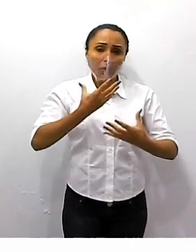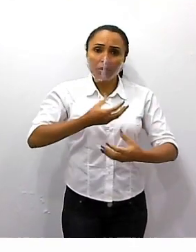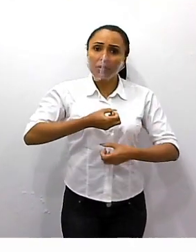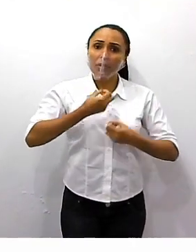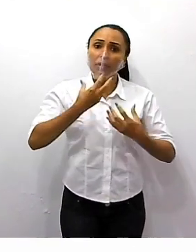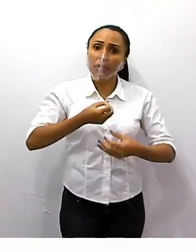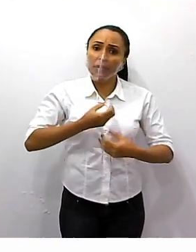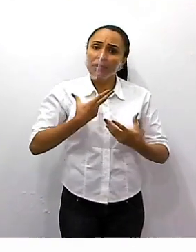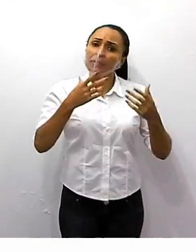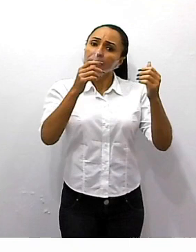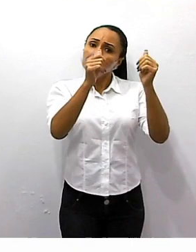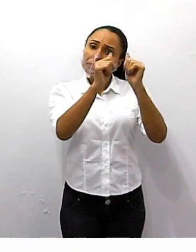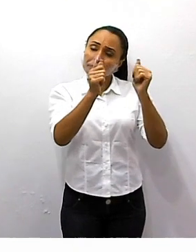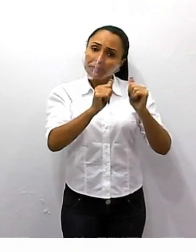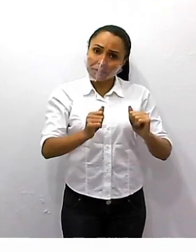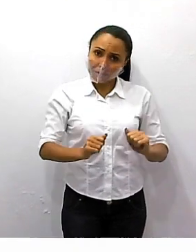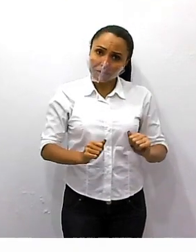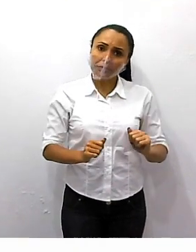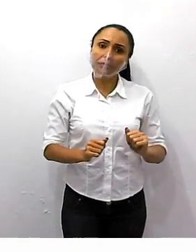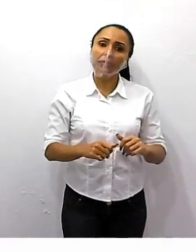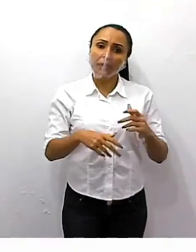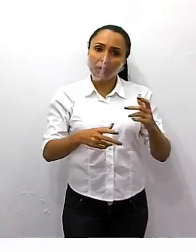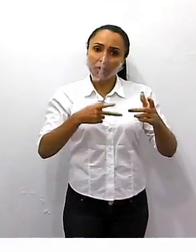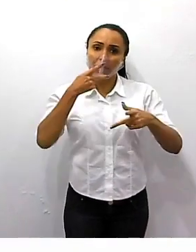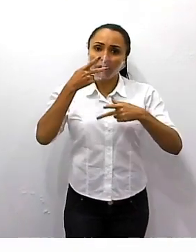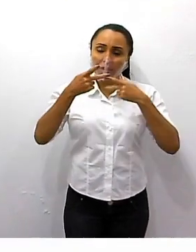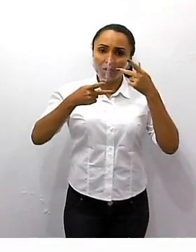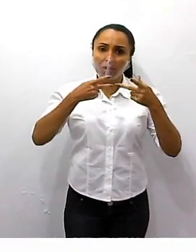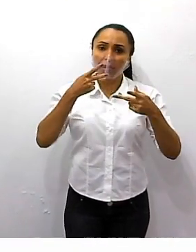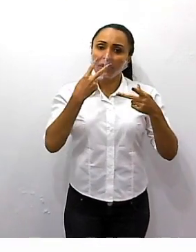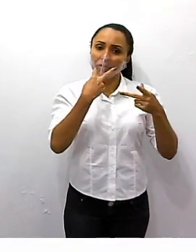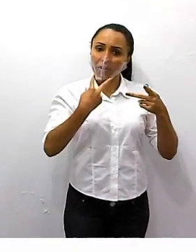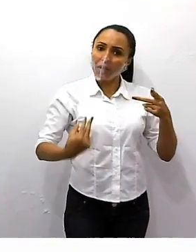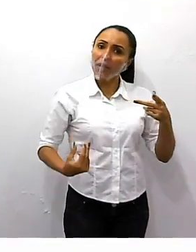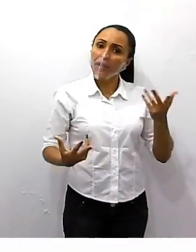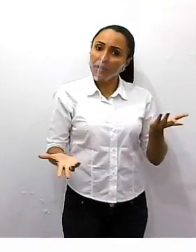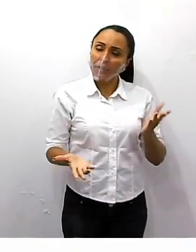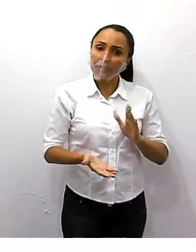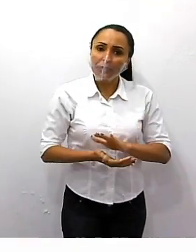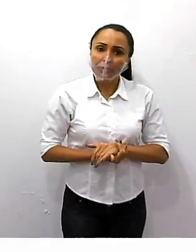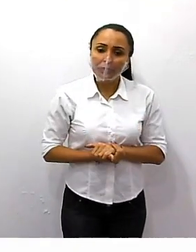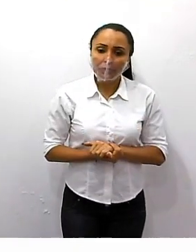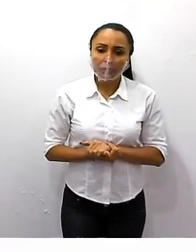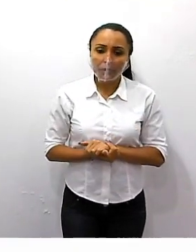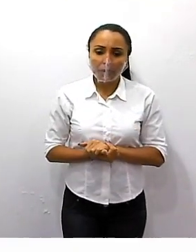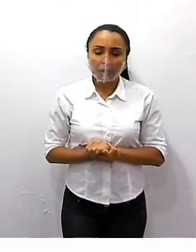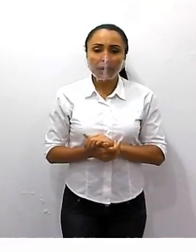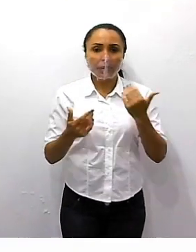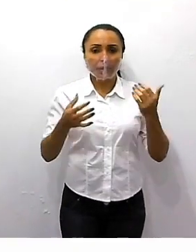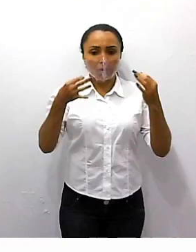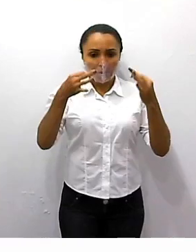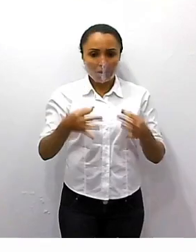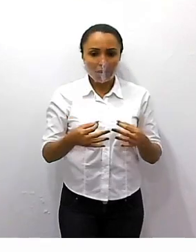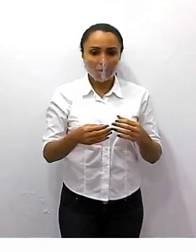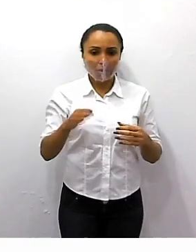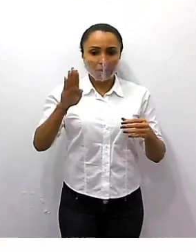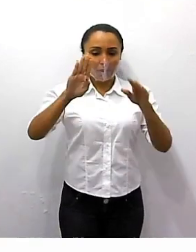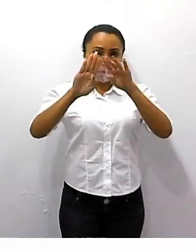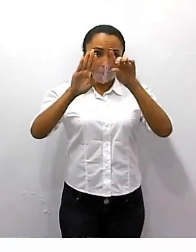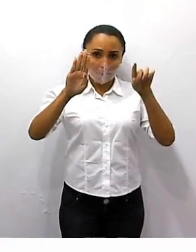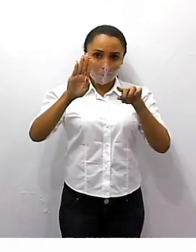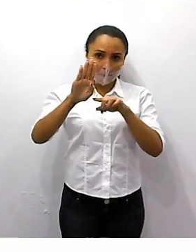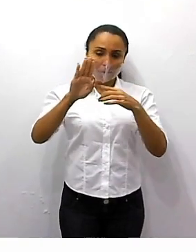né, fazer arte com essa língua falada, essa língua gostosa do povo. Beleza? Então, resposta certa, letra B de